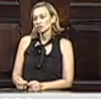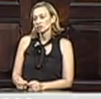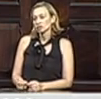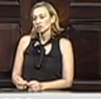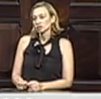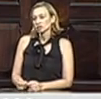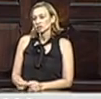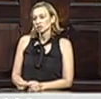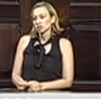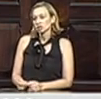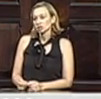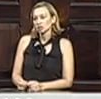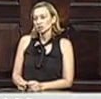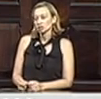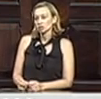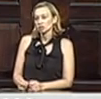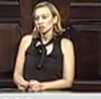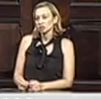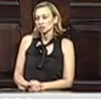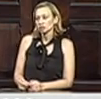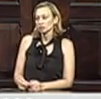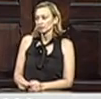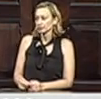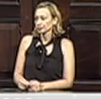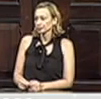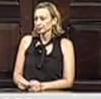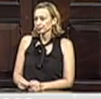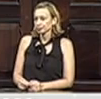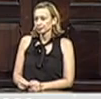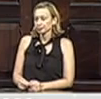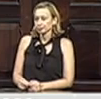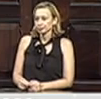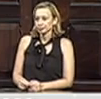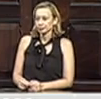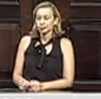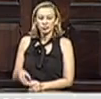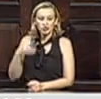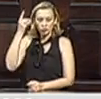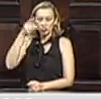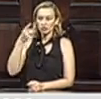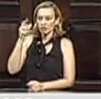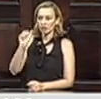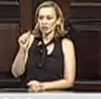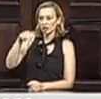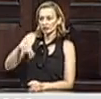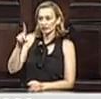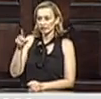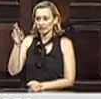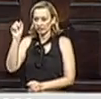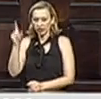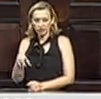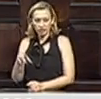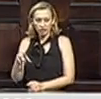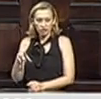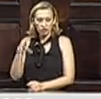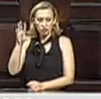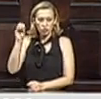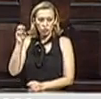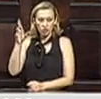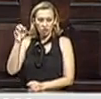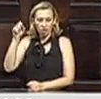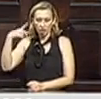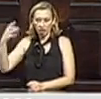A presidência irá proceder à chamada. Deputado André Correia. Para encaminhar, presidente. Já,